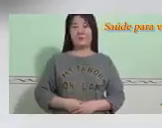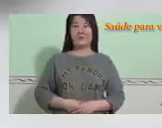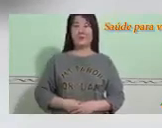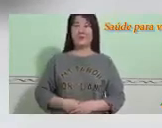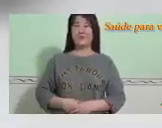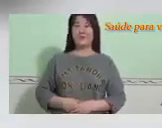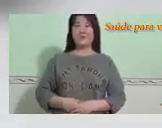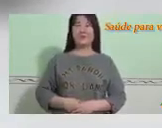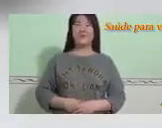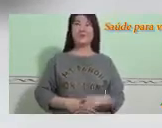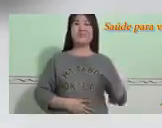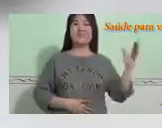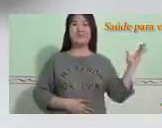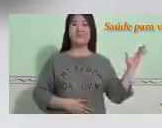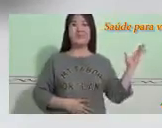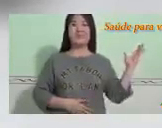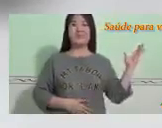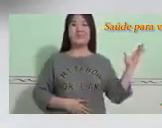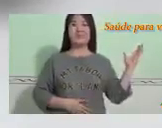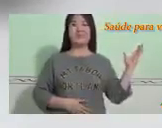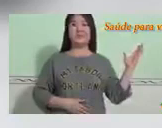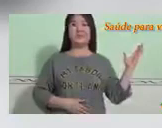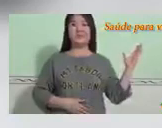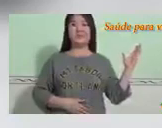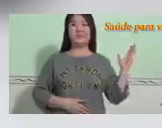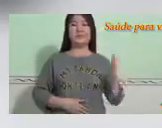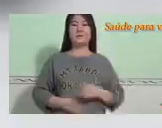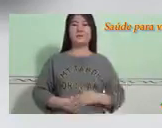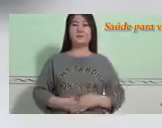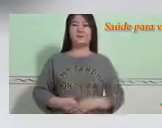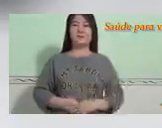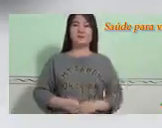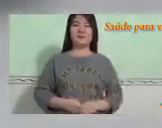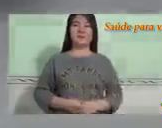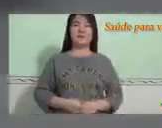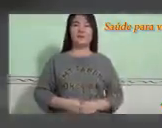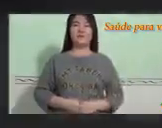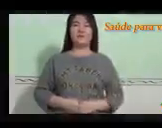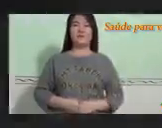rlc ao pós operatório da histeroscopia cirúrgica normalmente é simples